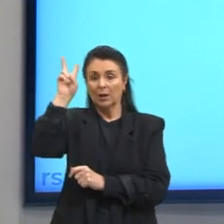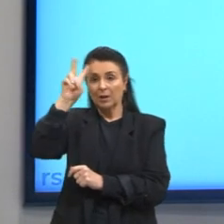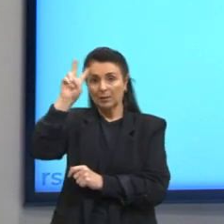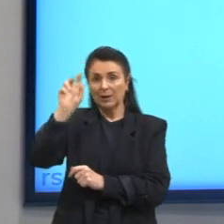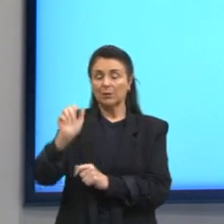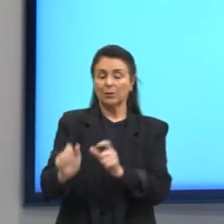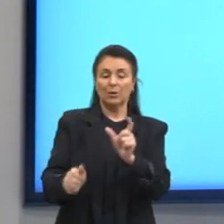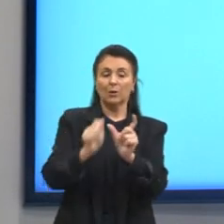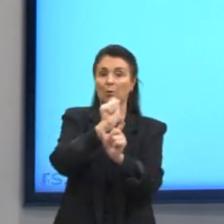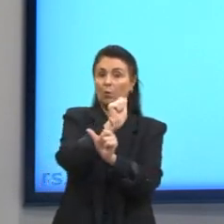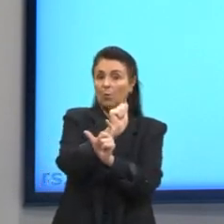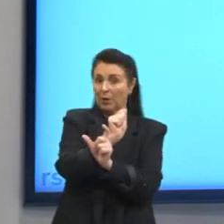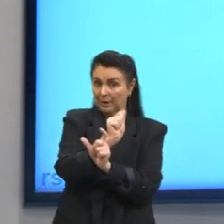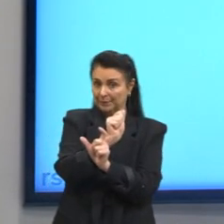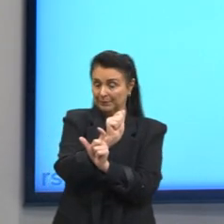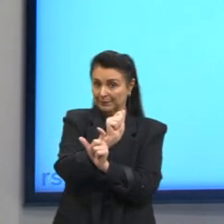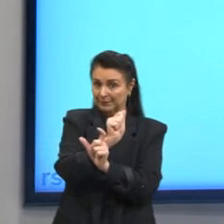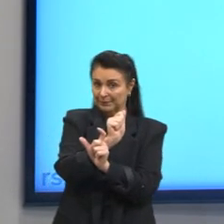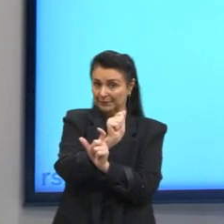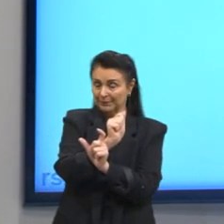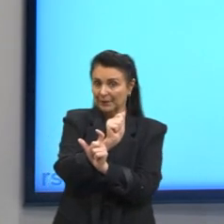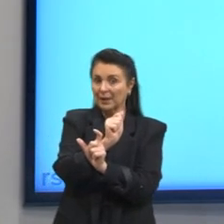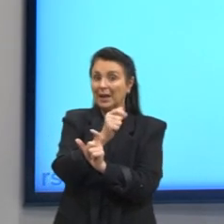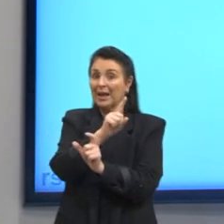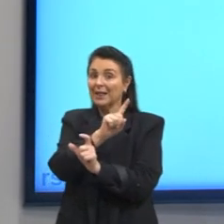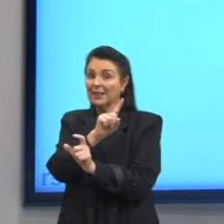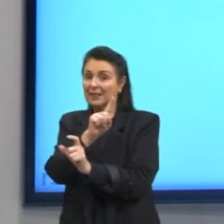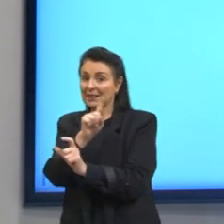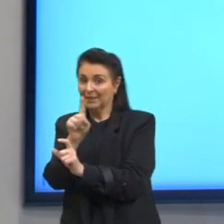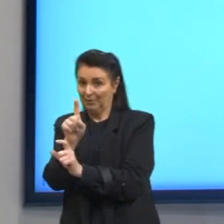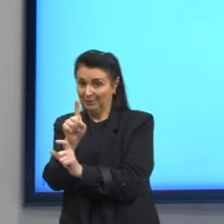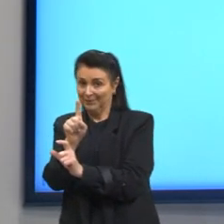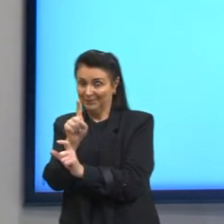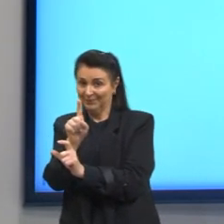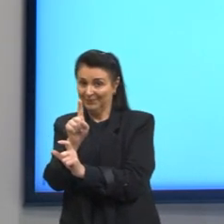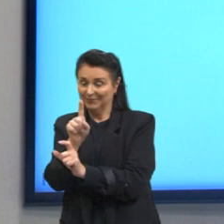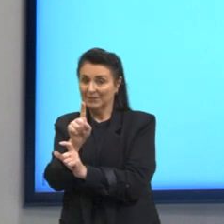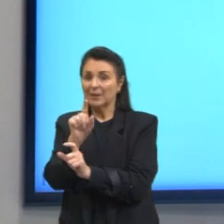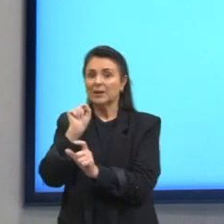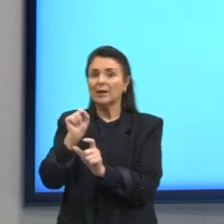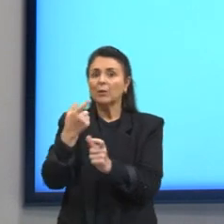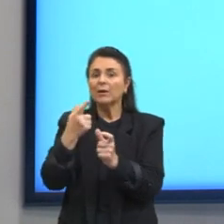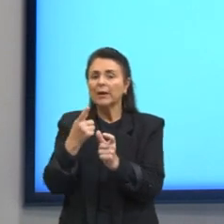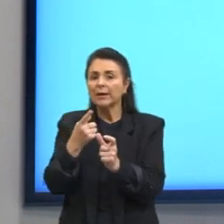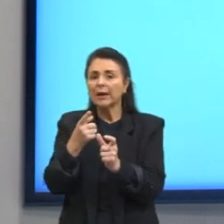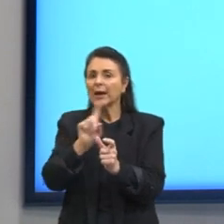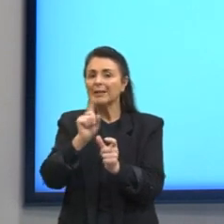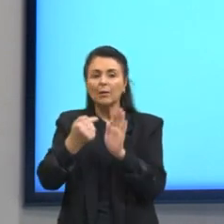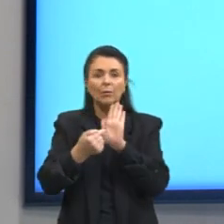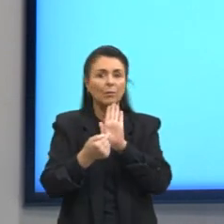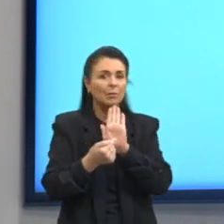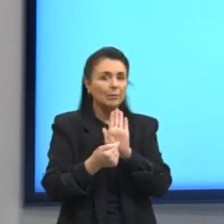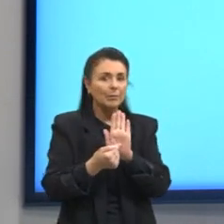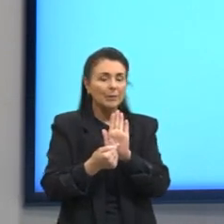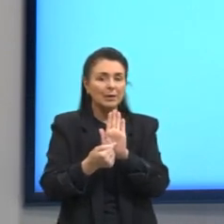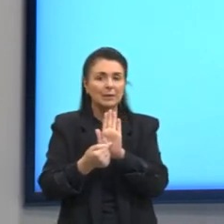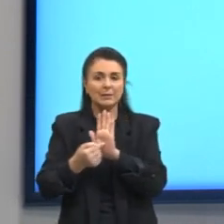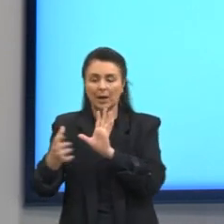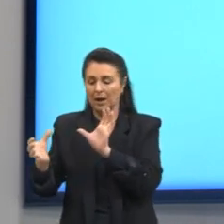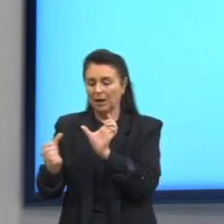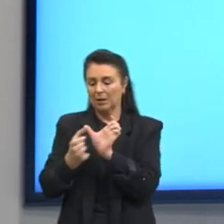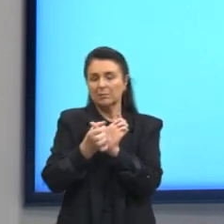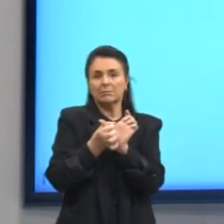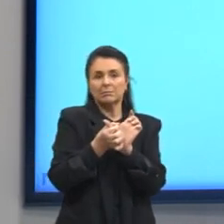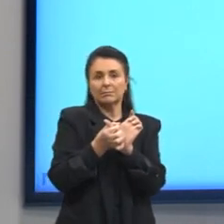é um prefixo de negação vai corresponder exatamente a omissão de conjunções a